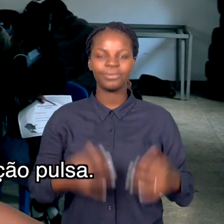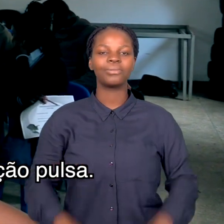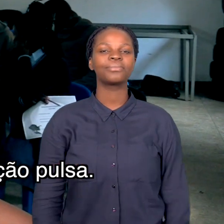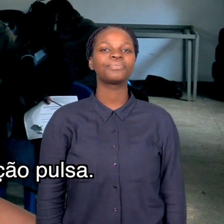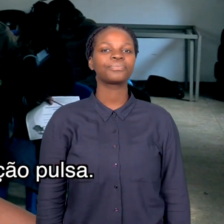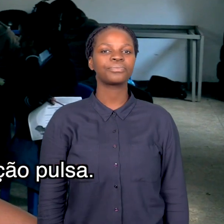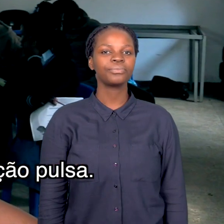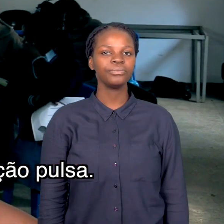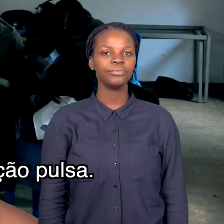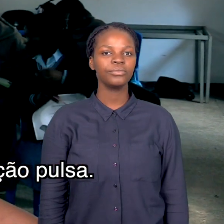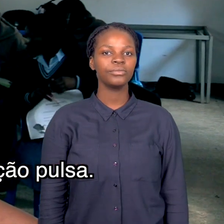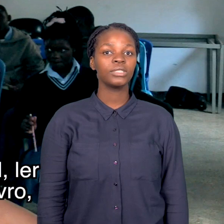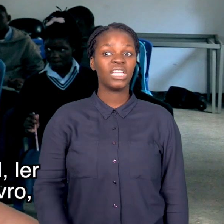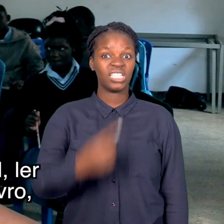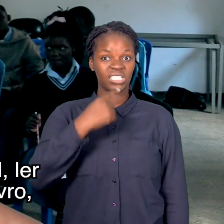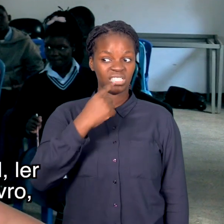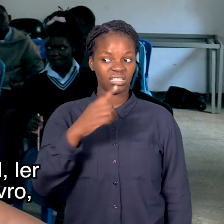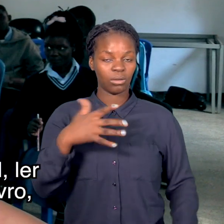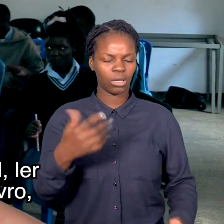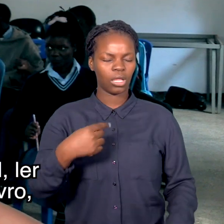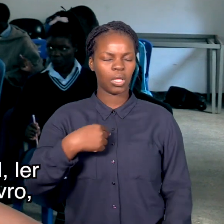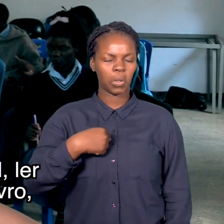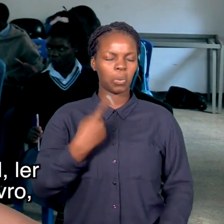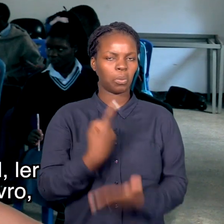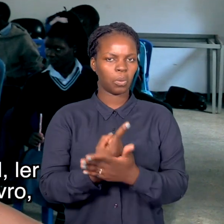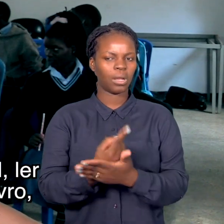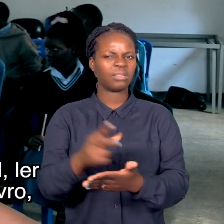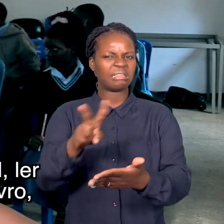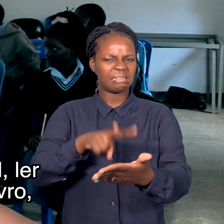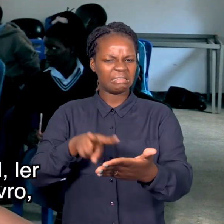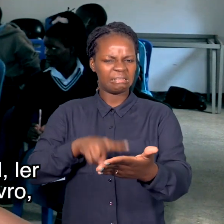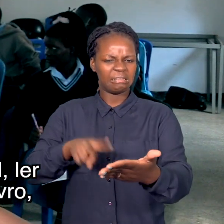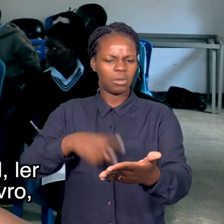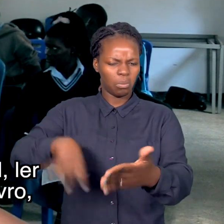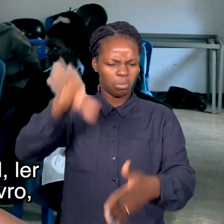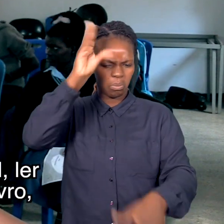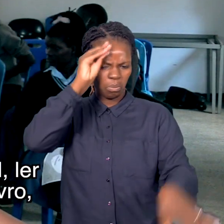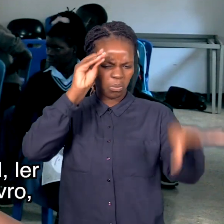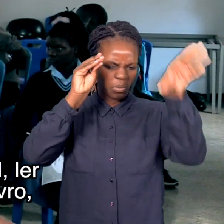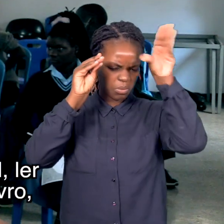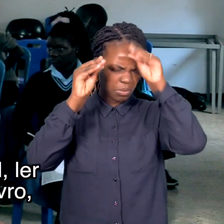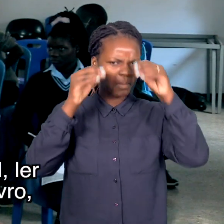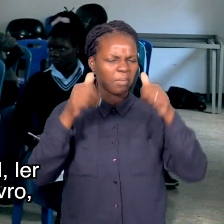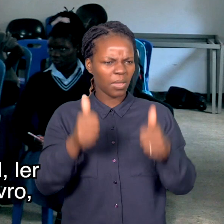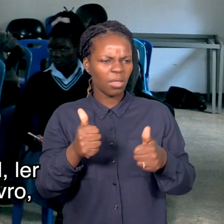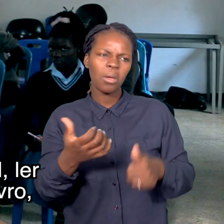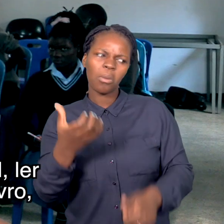partir muito. Também disseram para eu ler, para